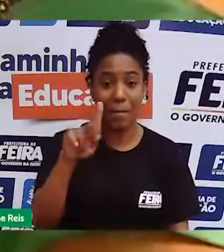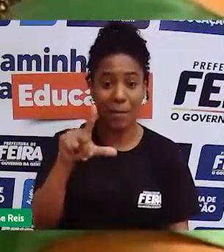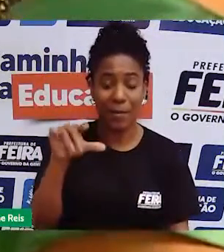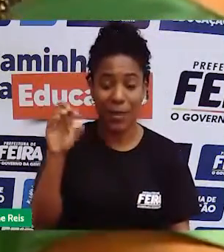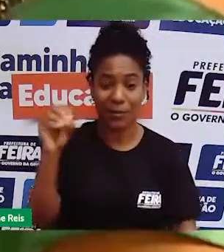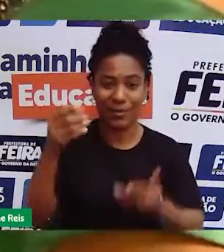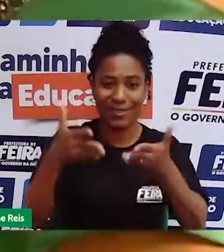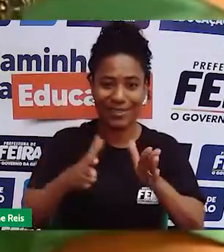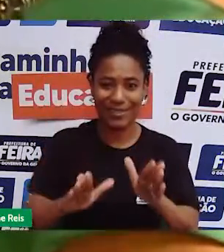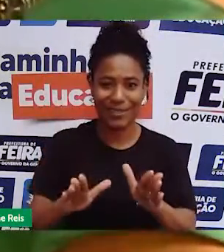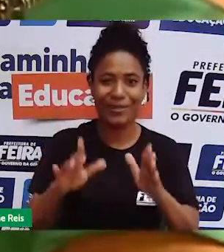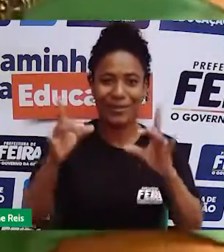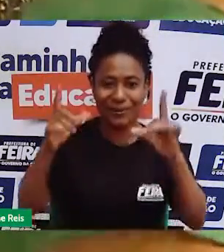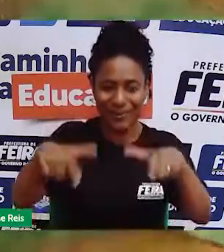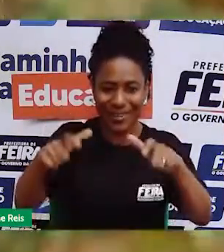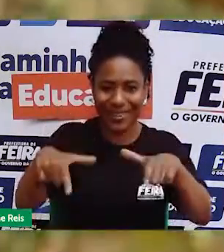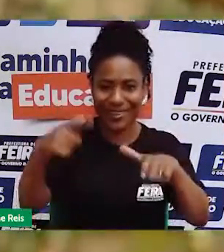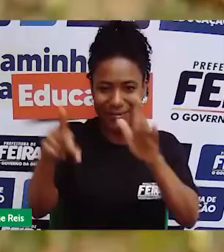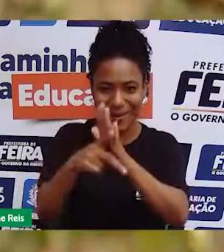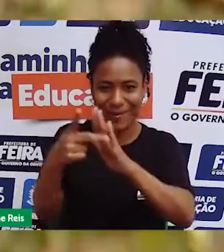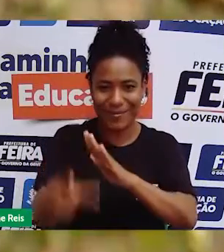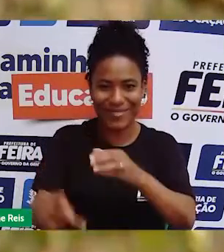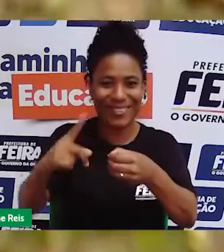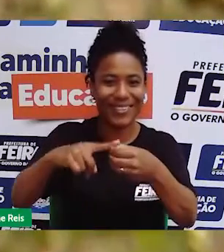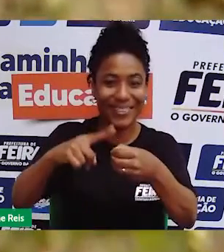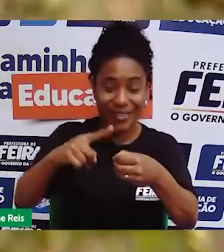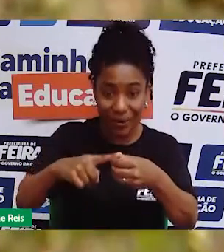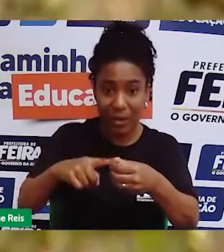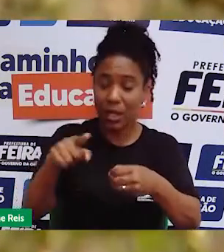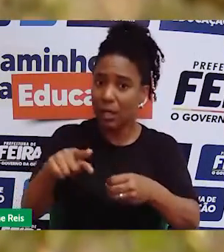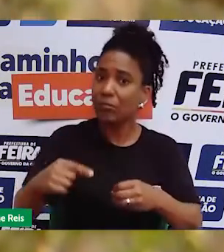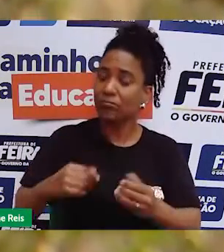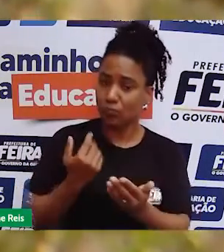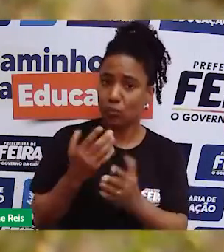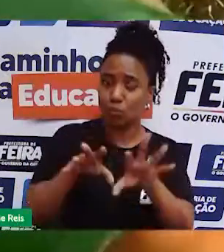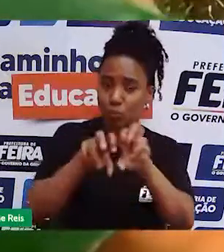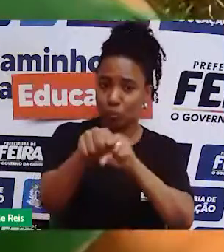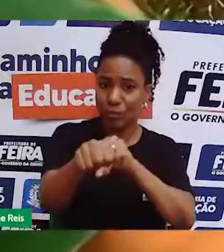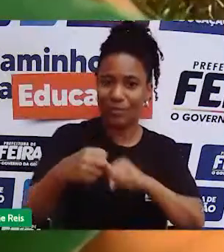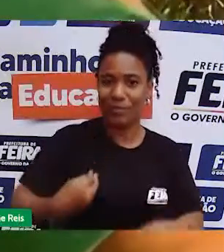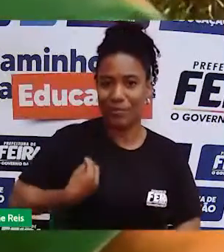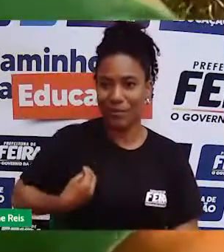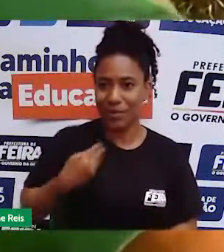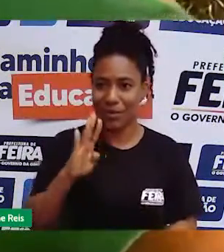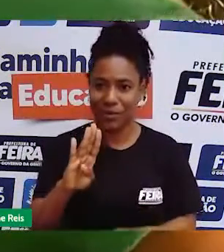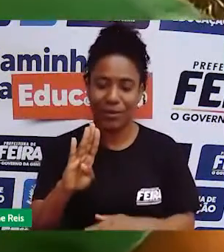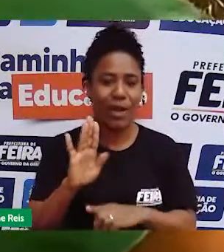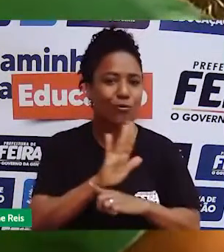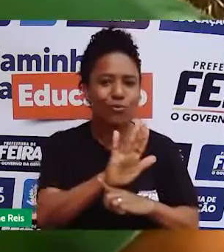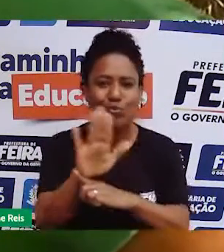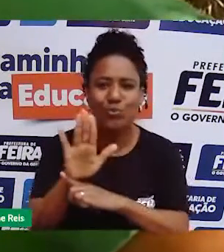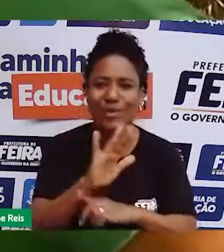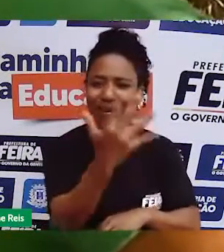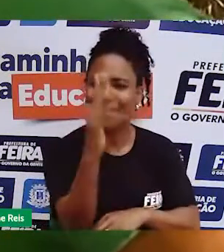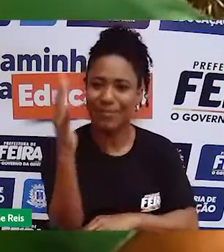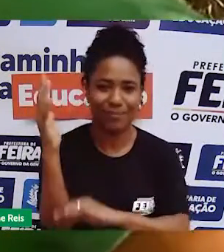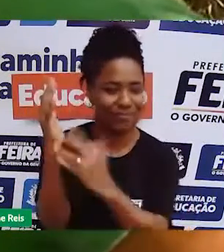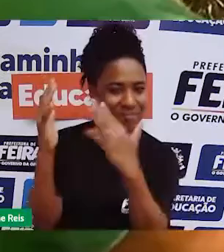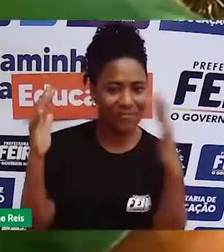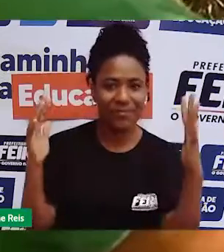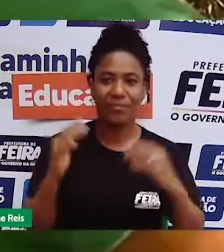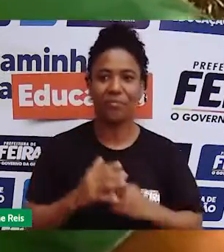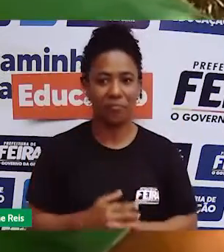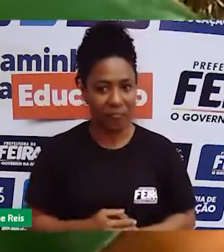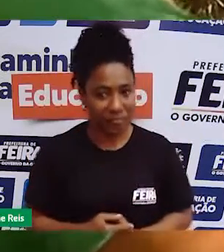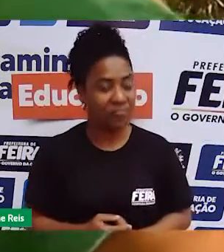biólogo, especialista em gestão ambiental, para ajudar na conservação da mata. O pessoal fala, né, que a Caatinga pensa que é algo